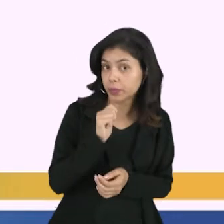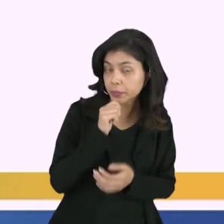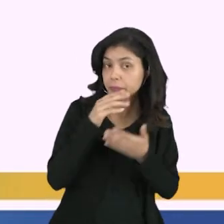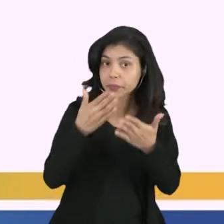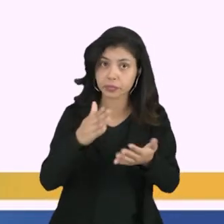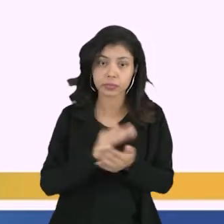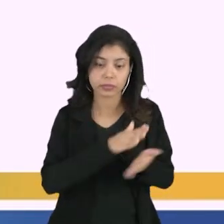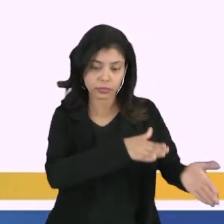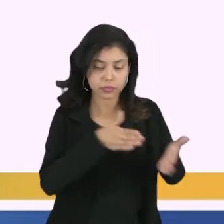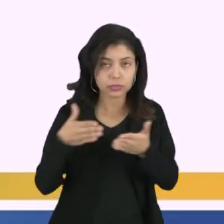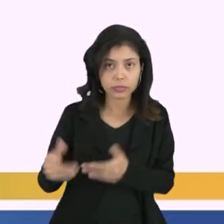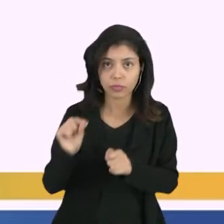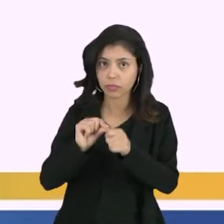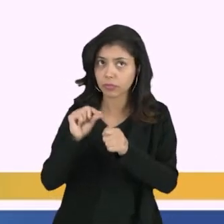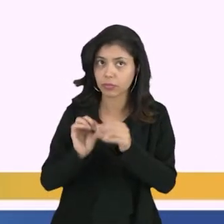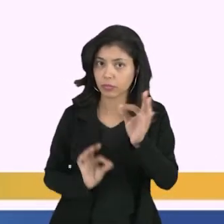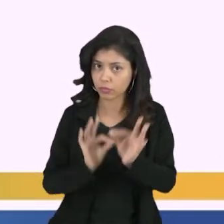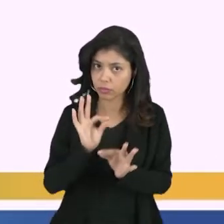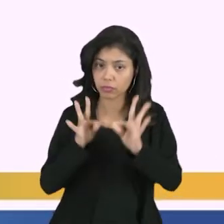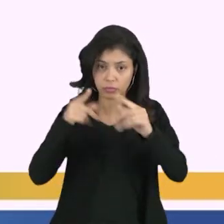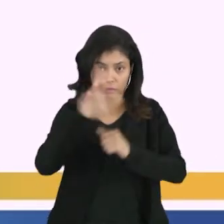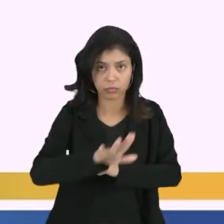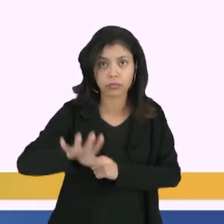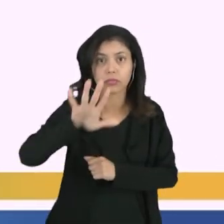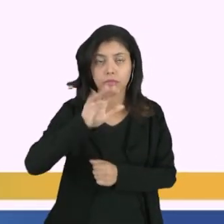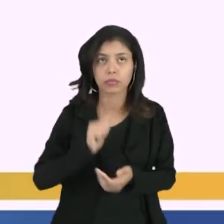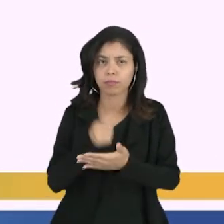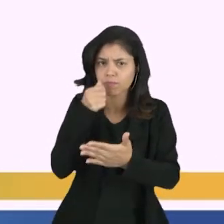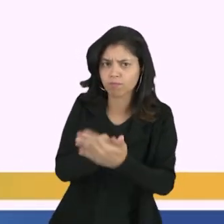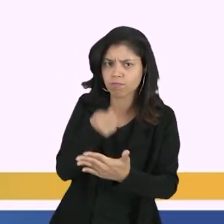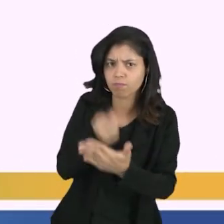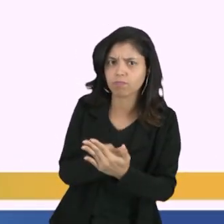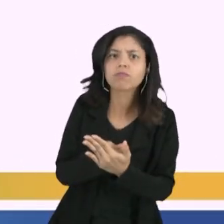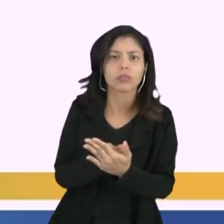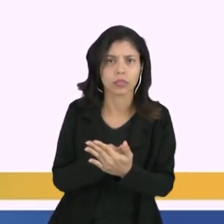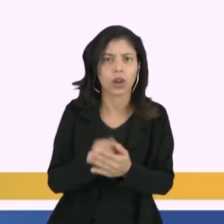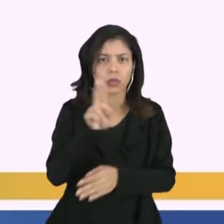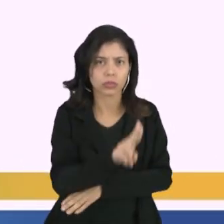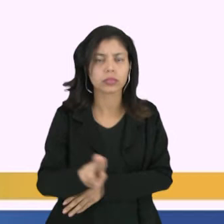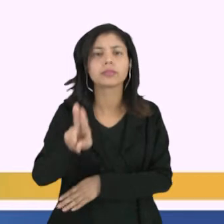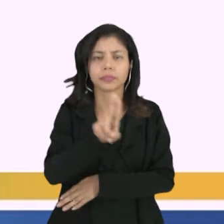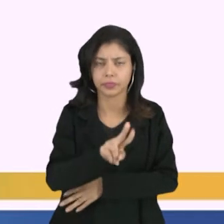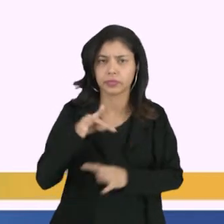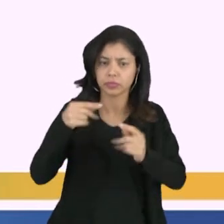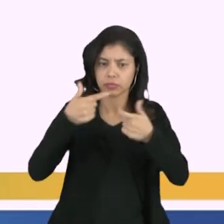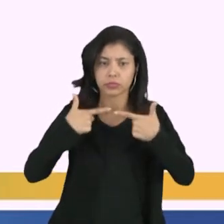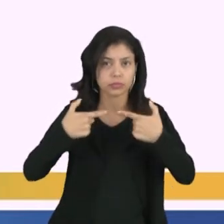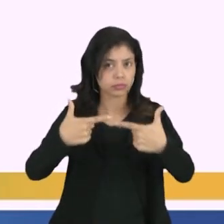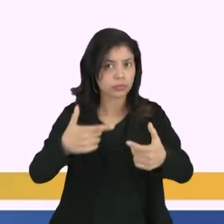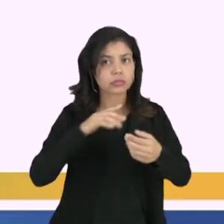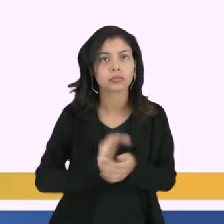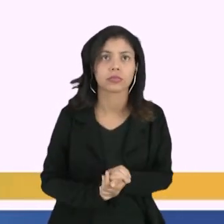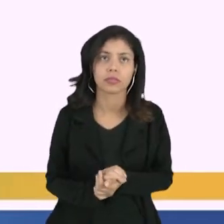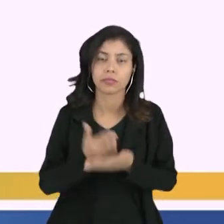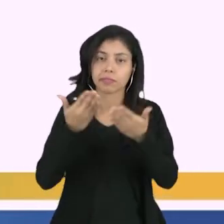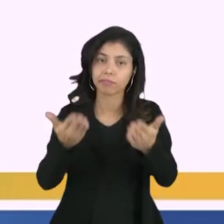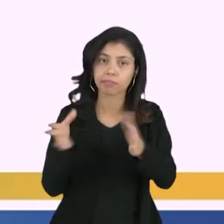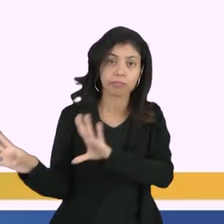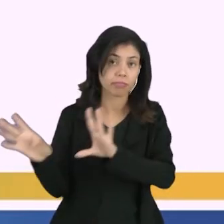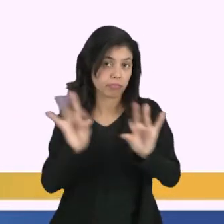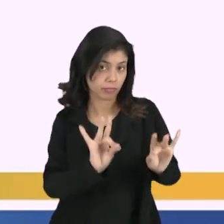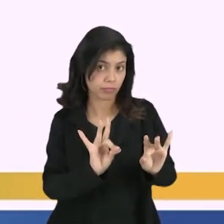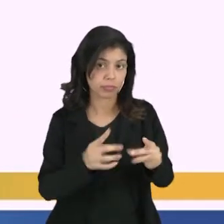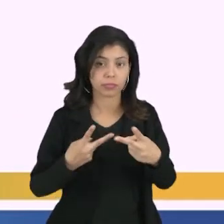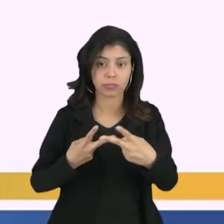a partir daí, eles faziam toda essa apreensão, né? E legitimavam essa guerra para, né, trazer